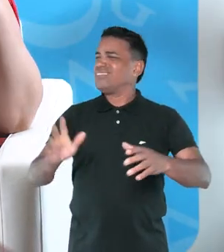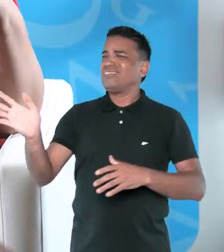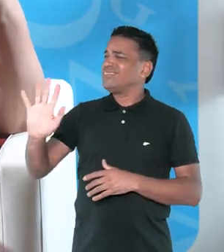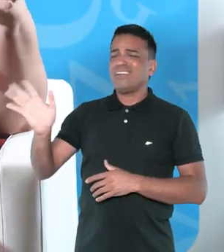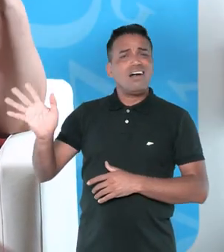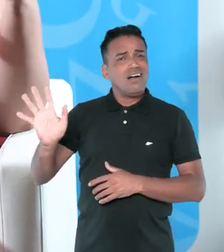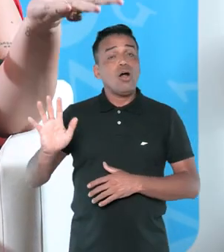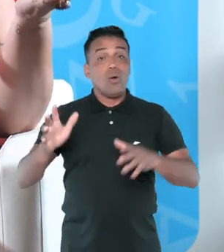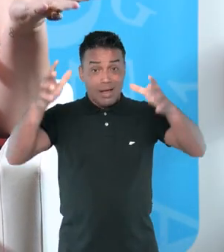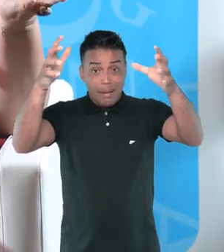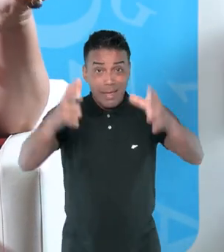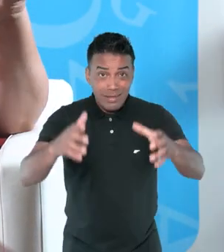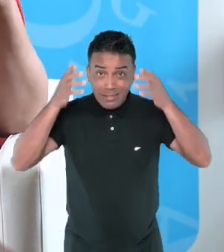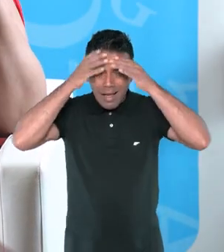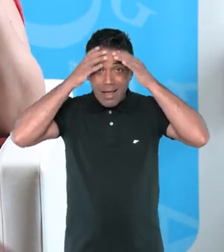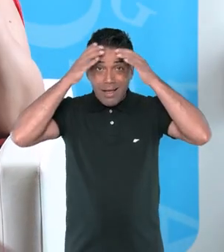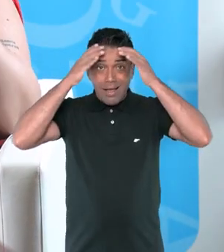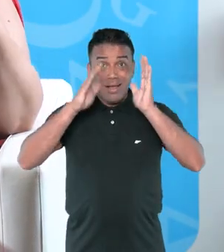que tem lá é uma cabeça.